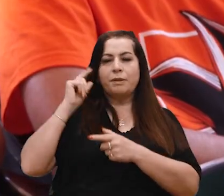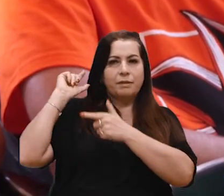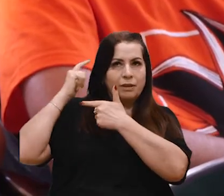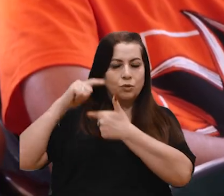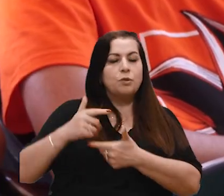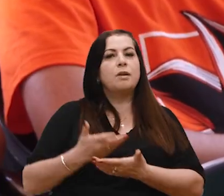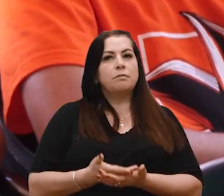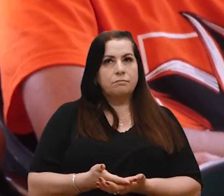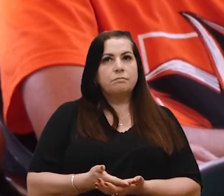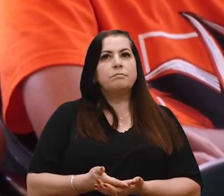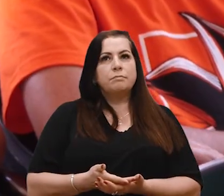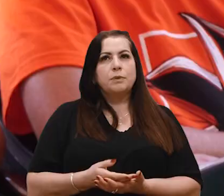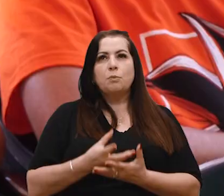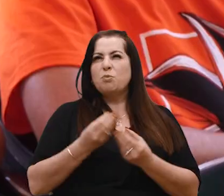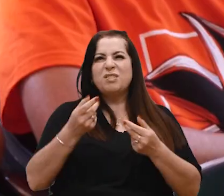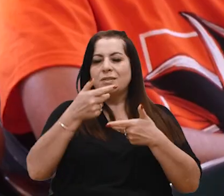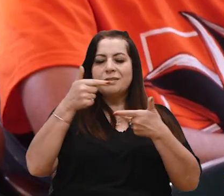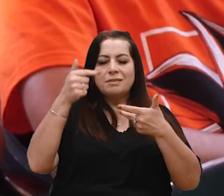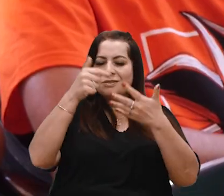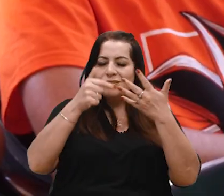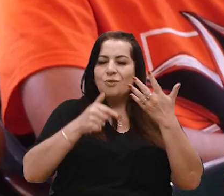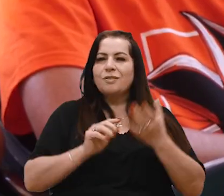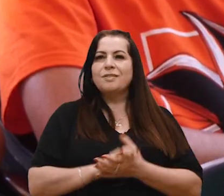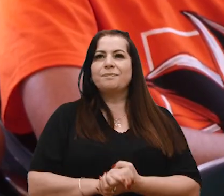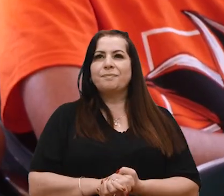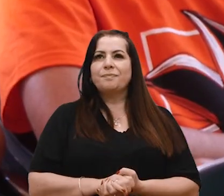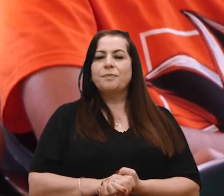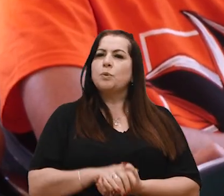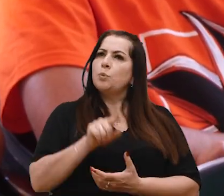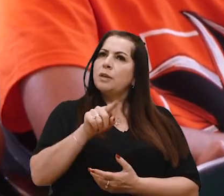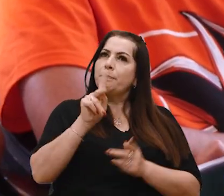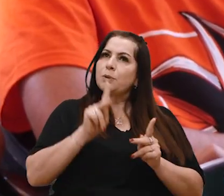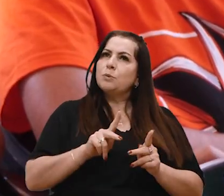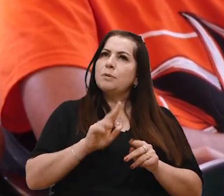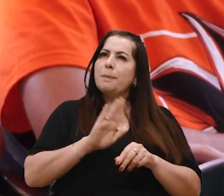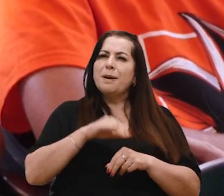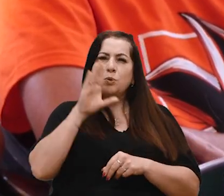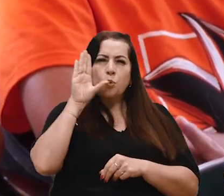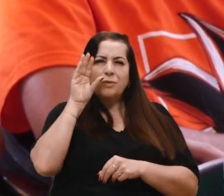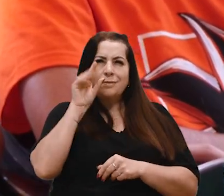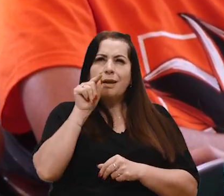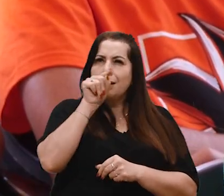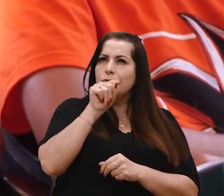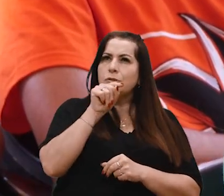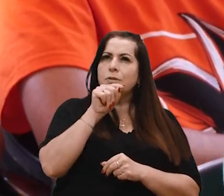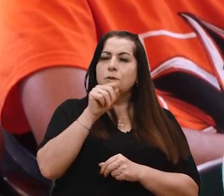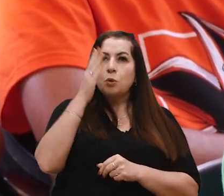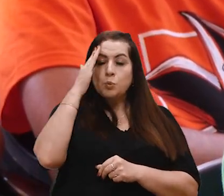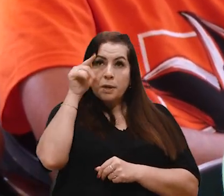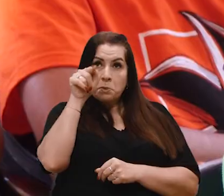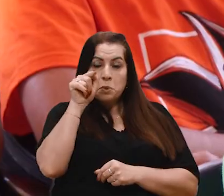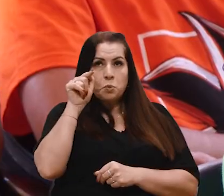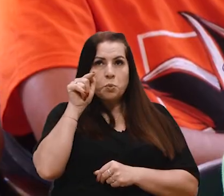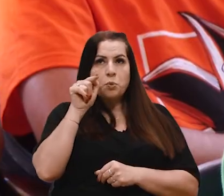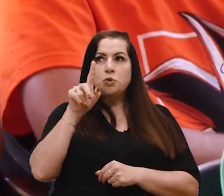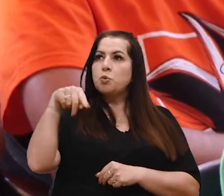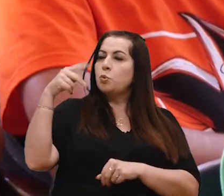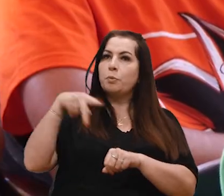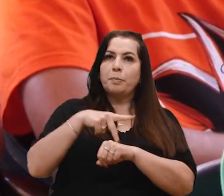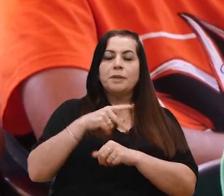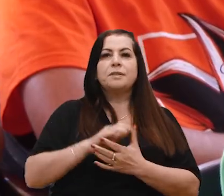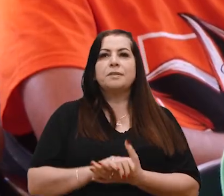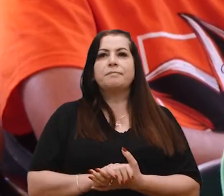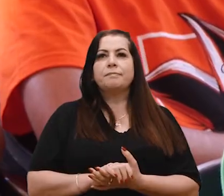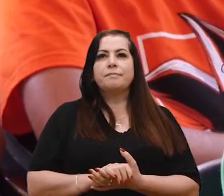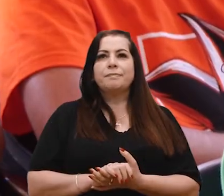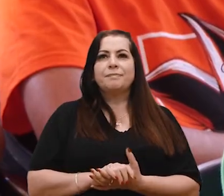comida tradicional e muitas coisas. O que o pessoal tem mais curiosidade, assim, quando eles sabem que você